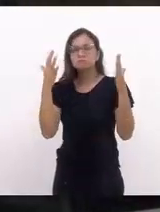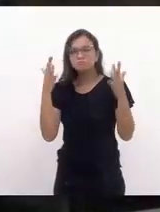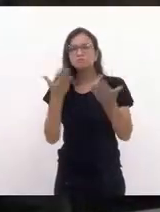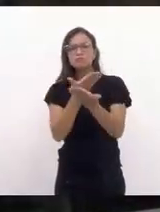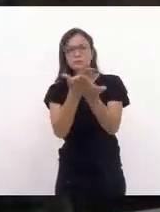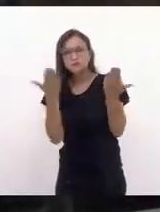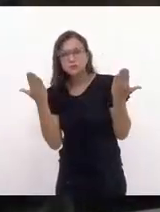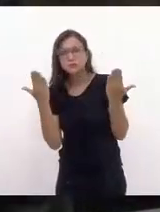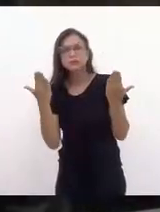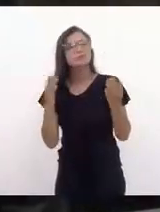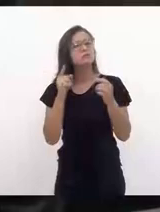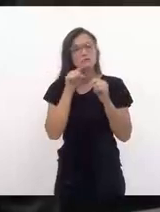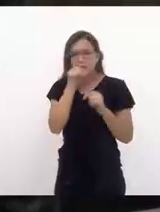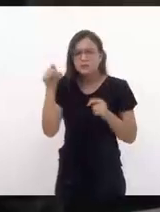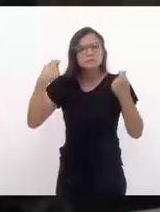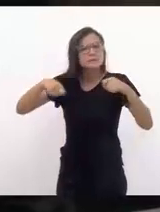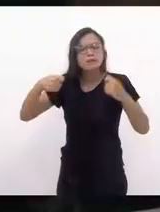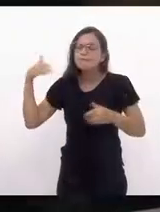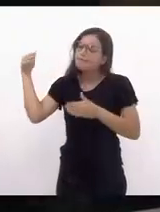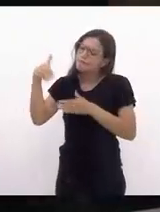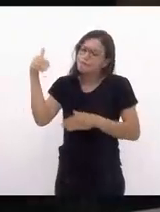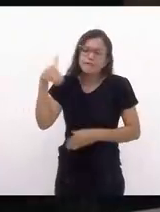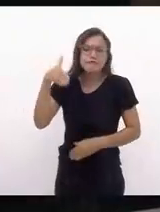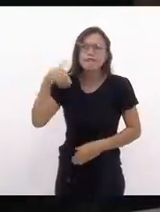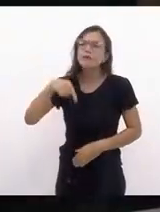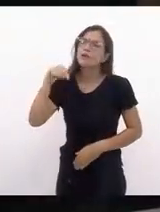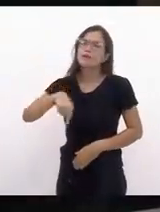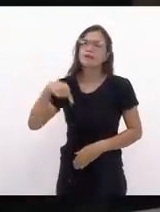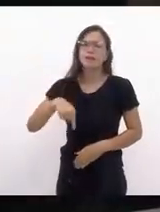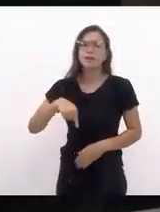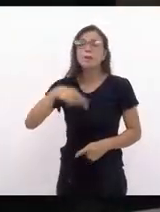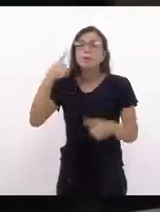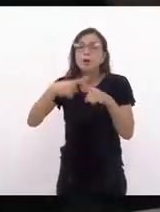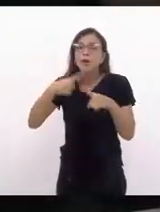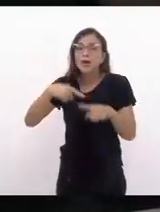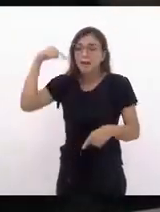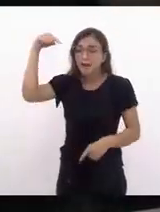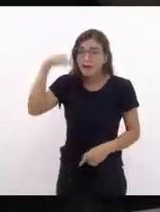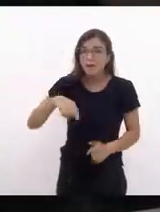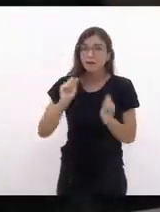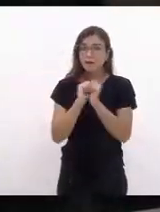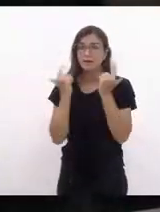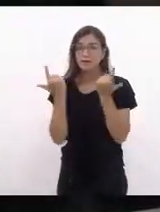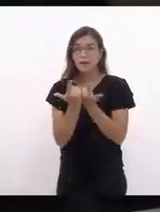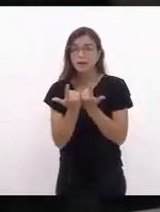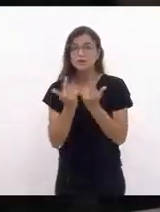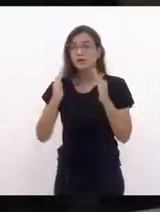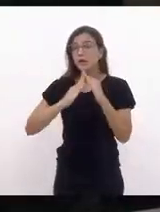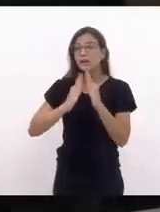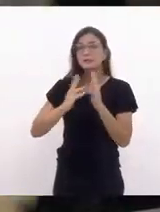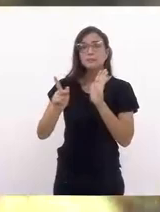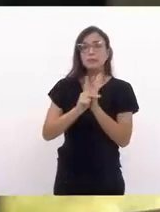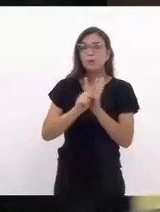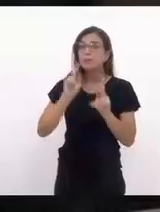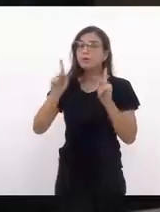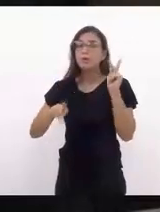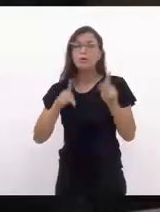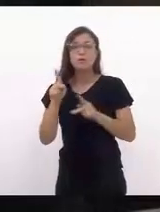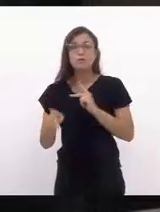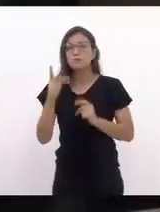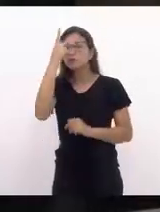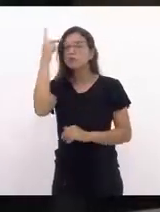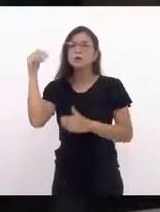senhores tem que se fazer presente nessa casa aqui essa casa aqui alto senhores Vocês precisam fazer parte do